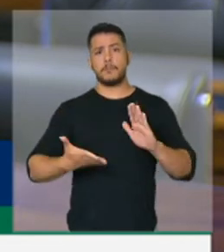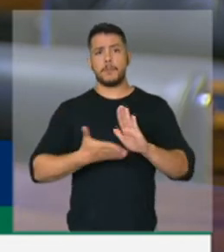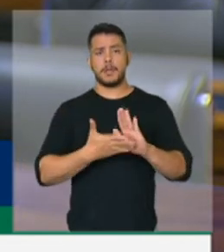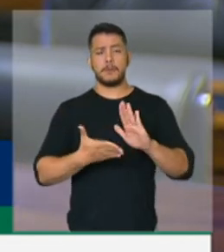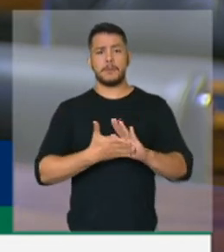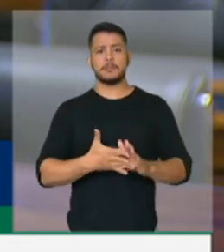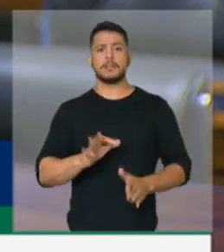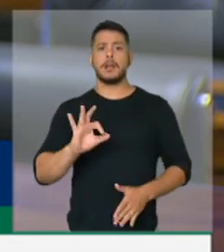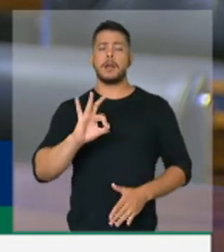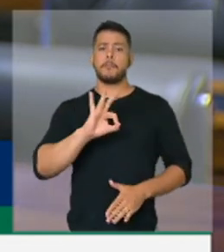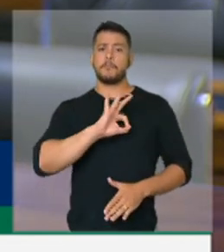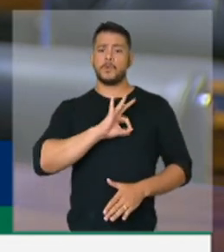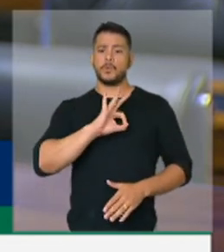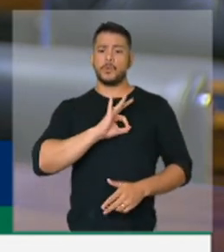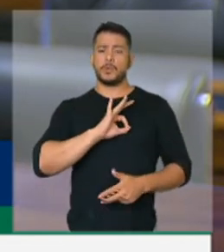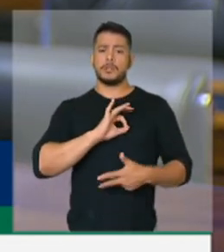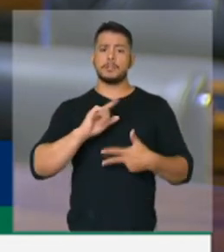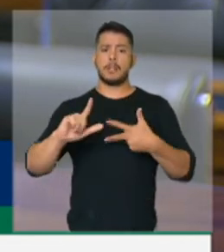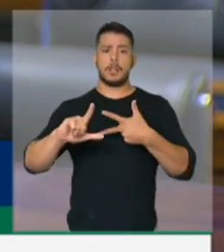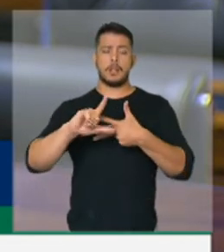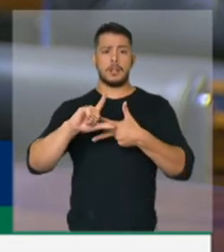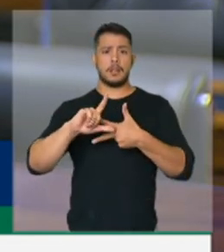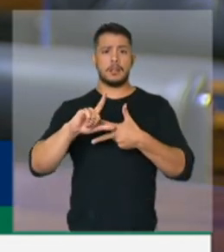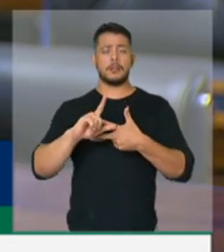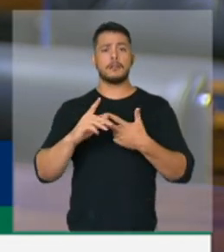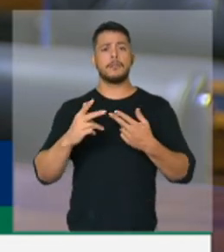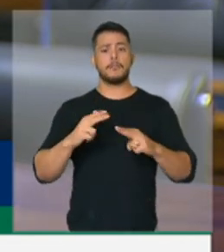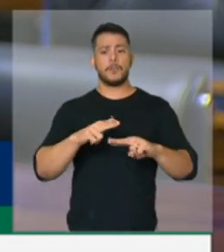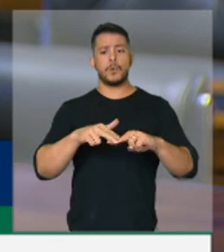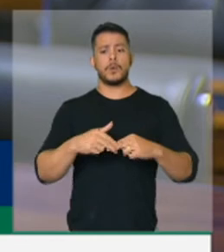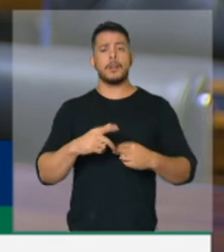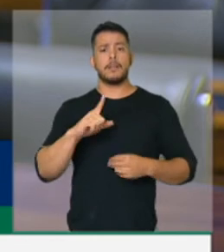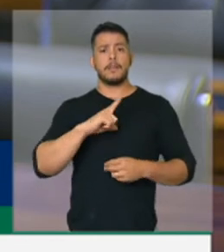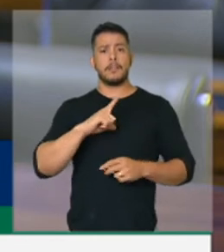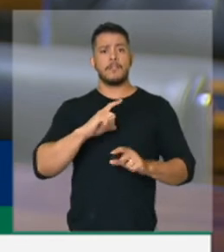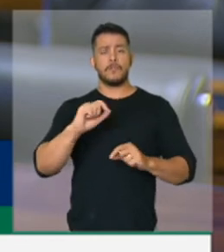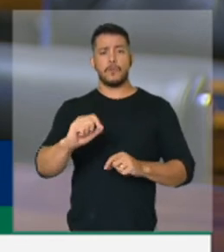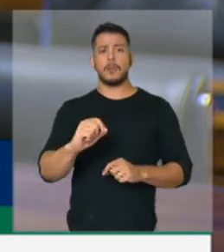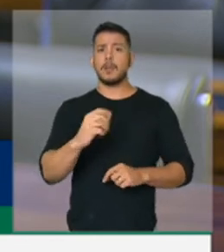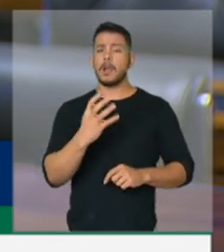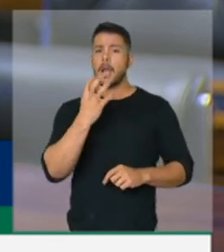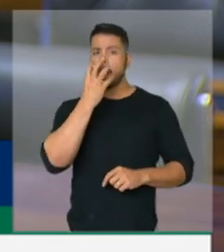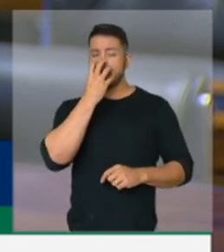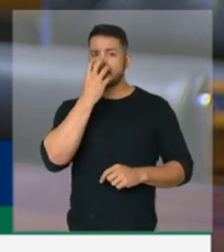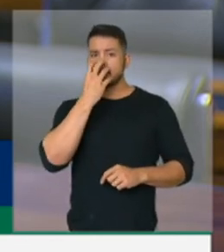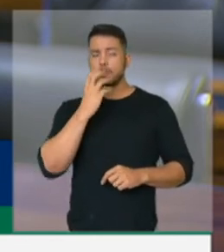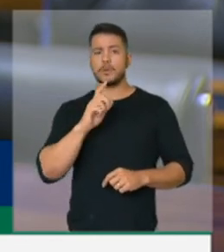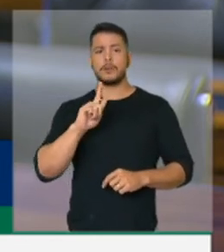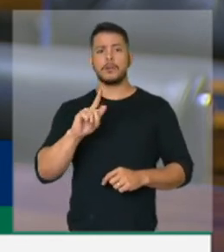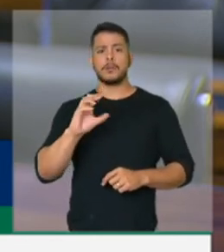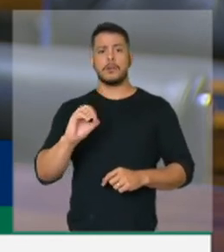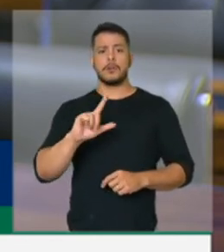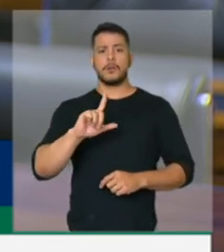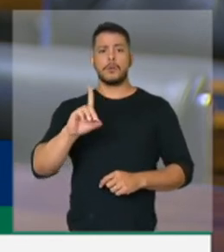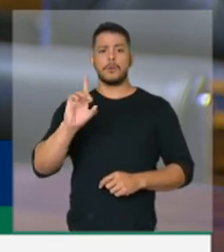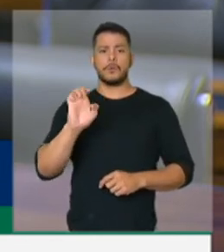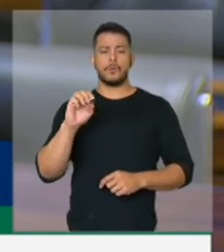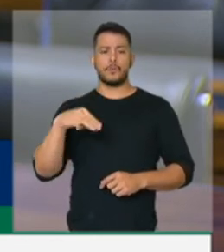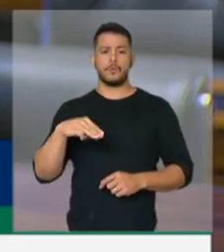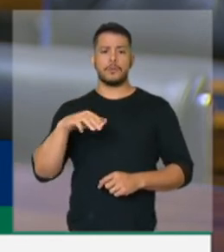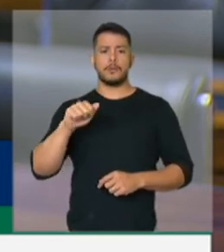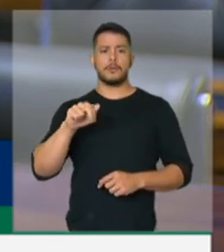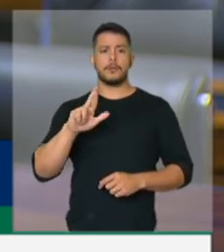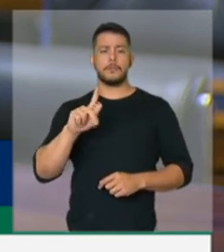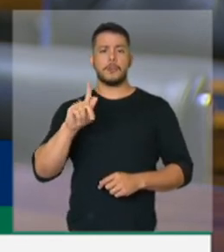e dar boas-vindas ao novo membro do efetivo, a cachorra Golden Margot, que vem fazendo o trabalho de farejador, cão farejador